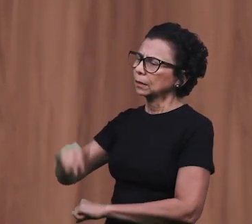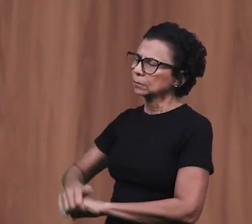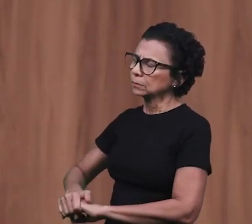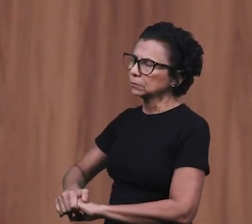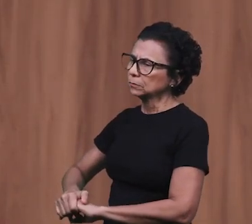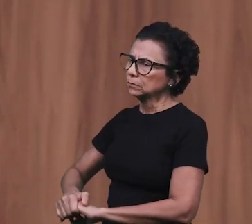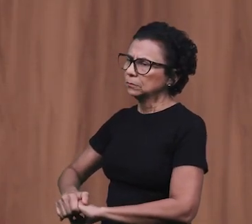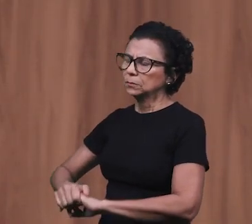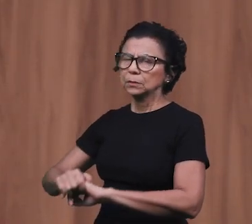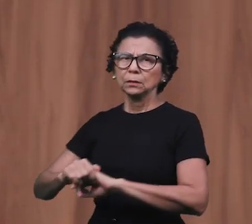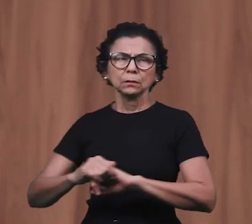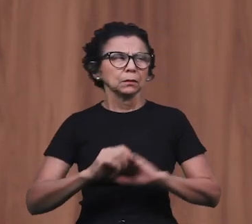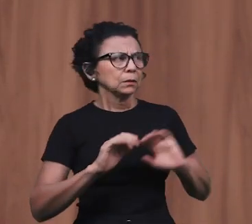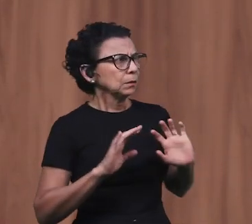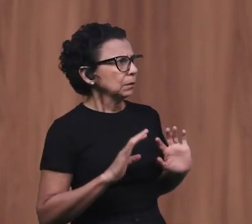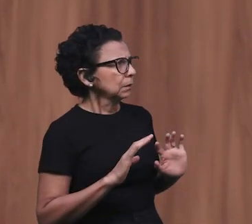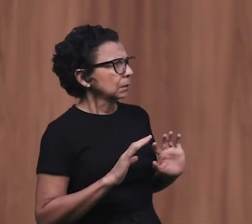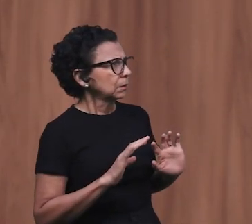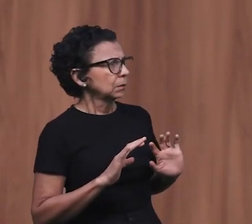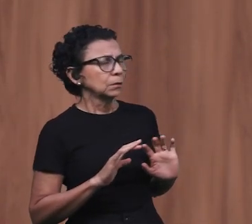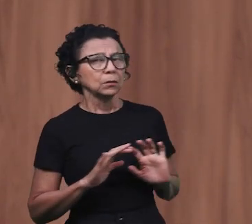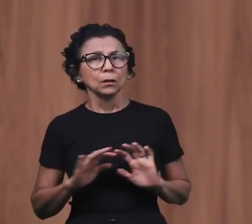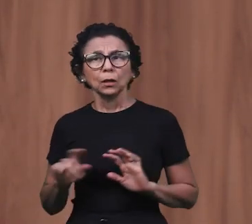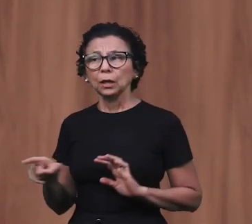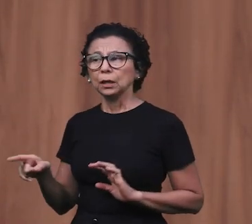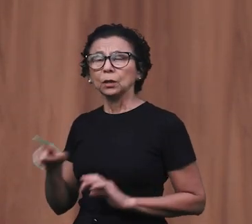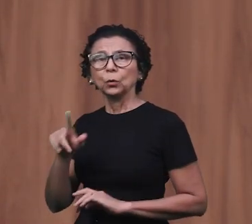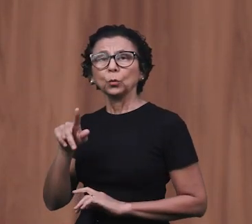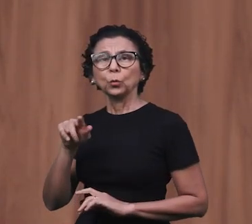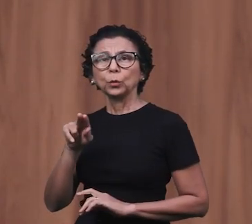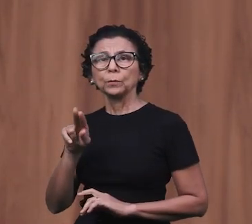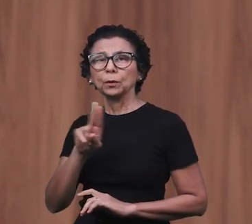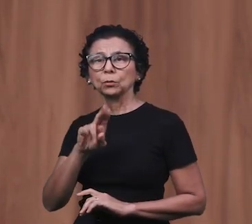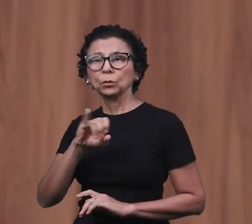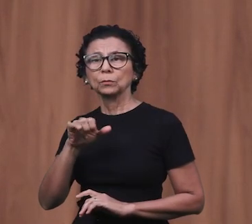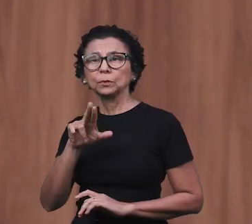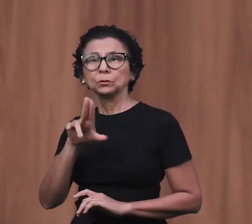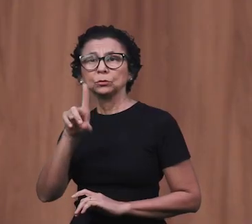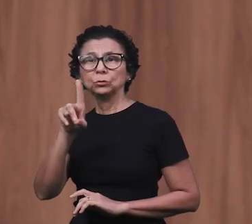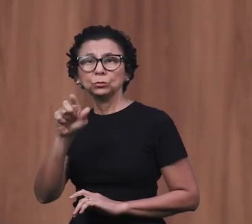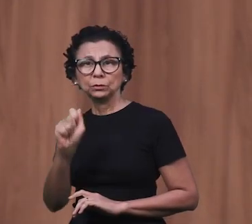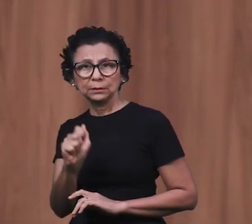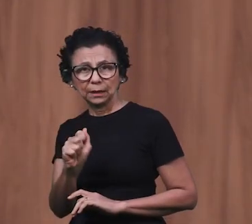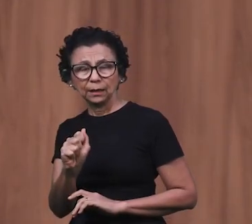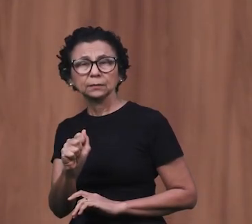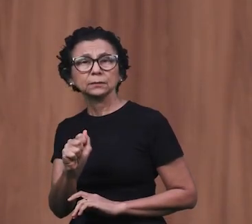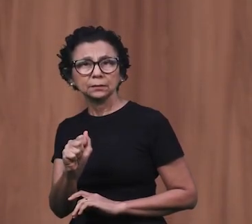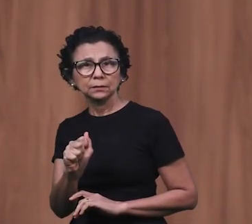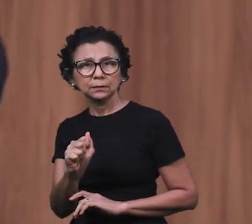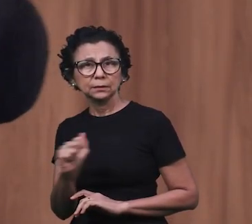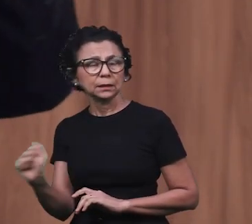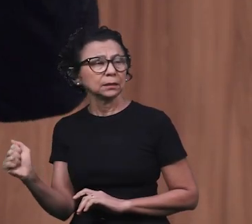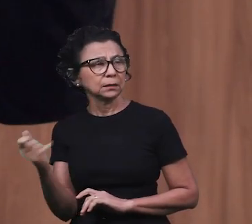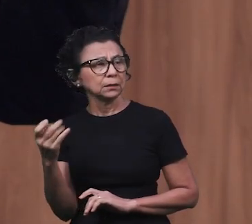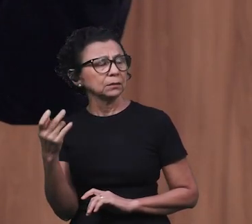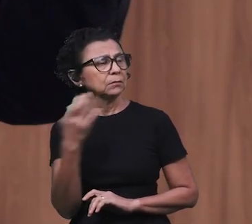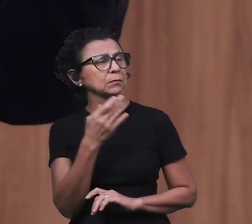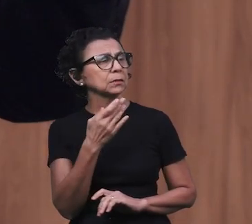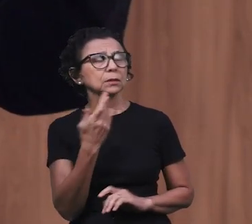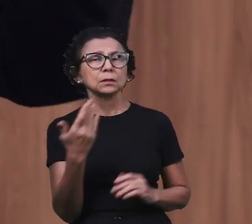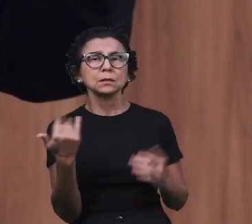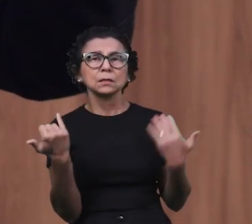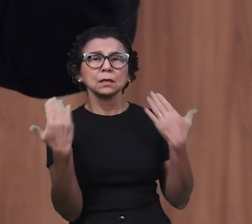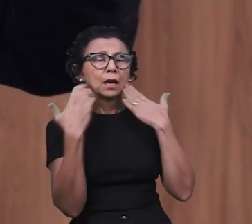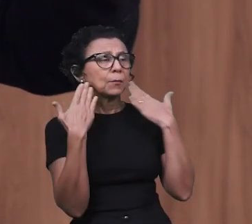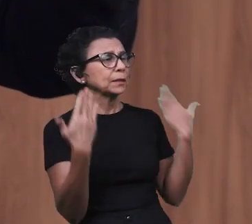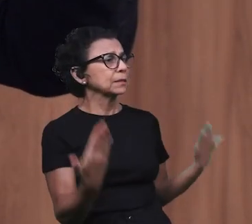caminho, e veio ajudar e disse, né? Então Judá foi quem se manifestou, que na verdade é o mesmo Judas, que